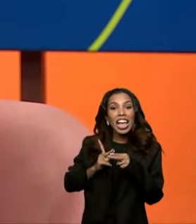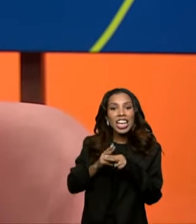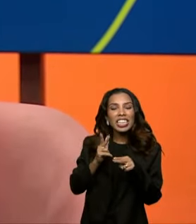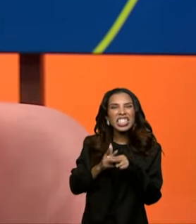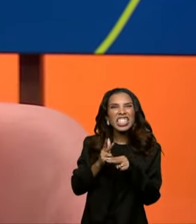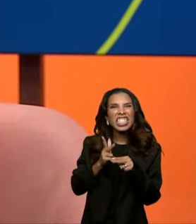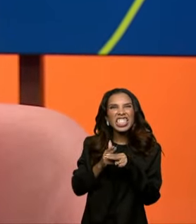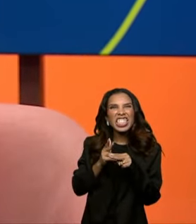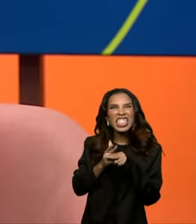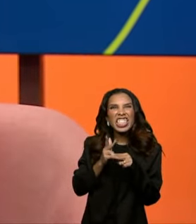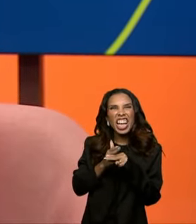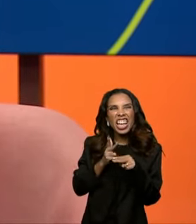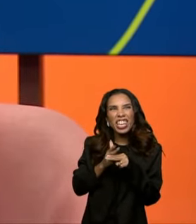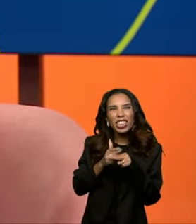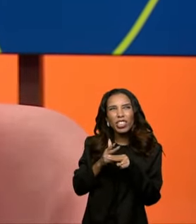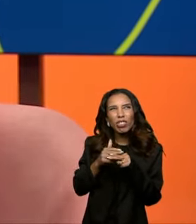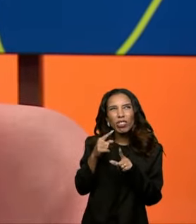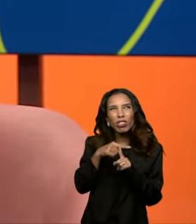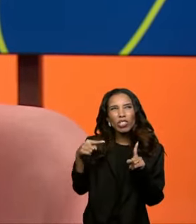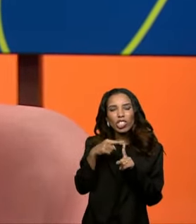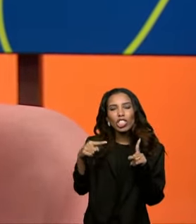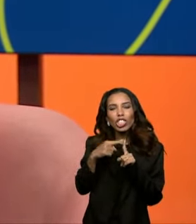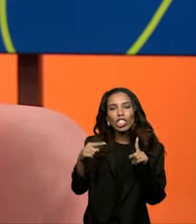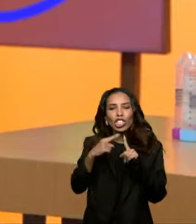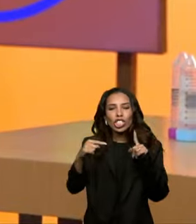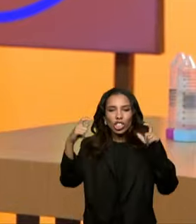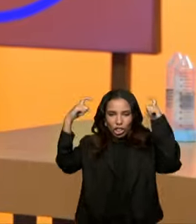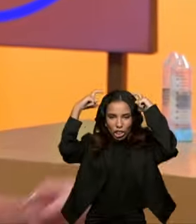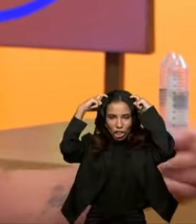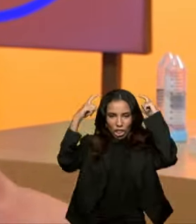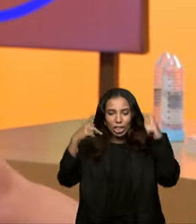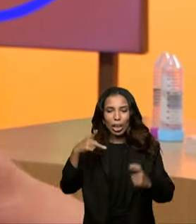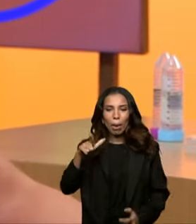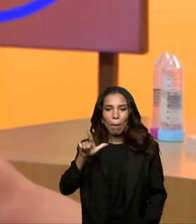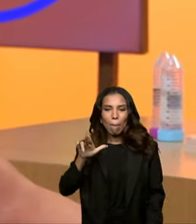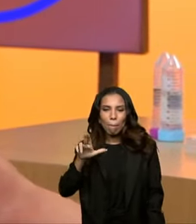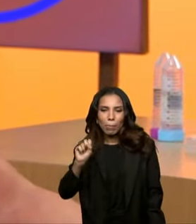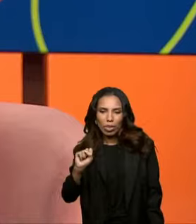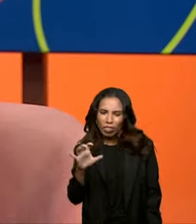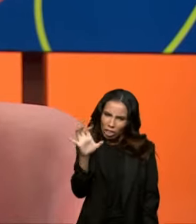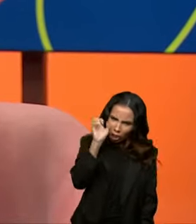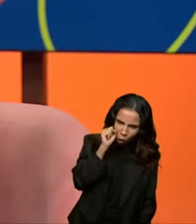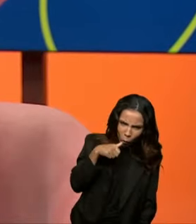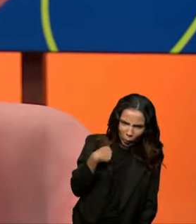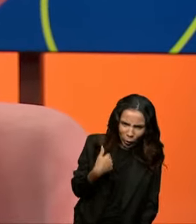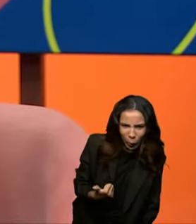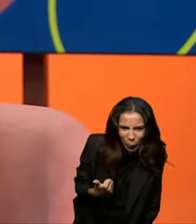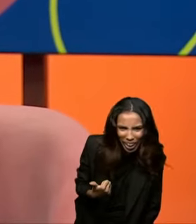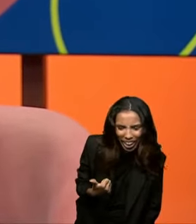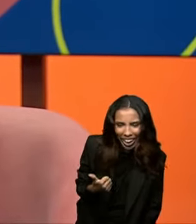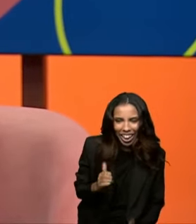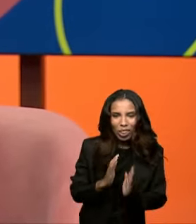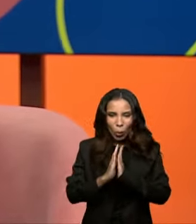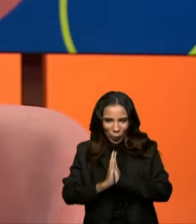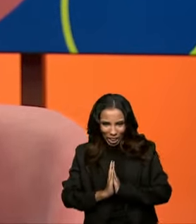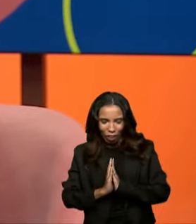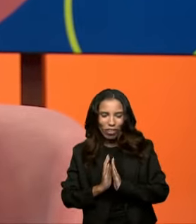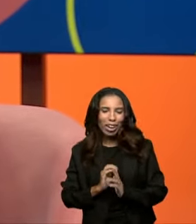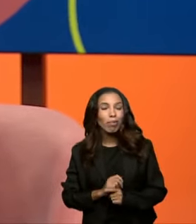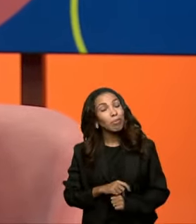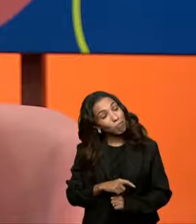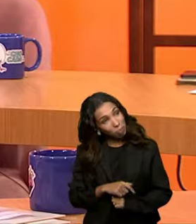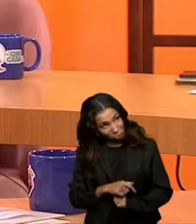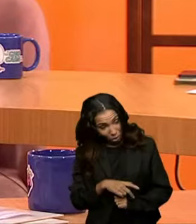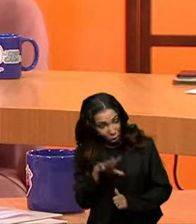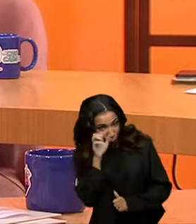em meados desse ano no Disney Plus. É do Miguel Falabella. Você está dormindo bem, querida? Muito bem. Graças a